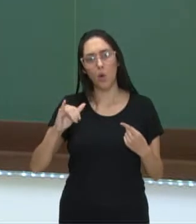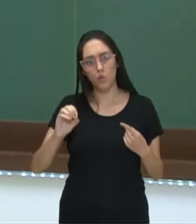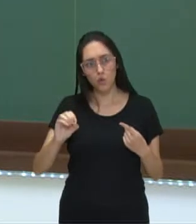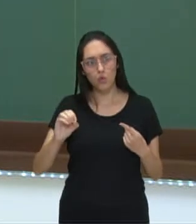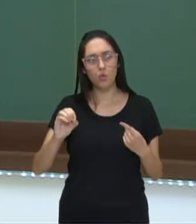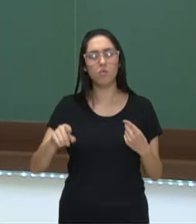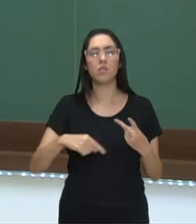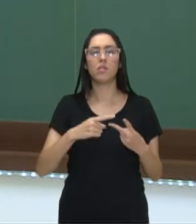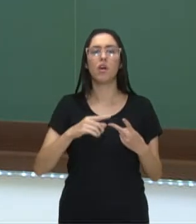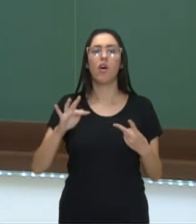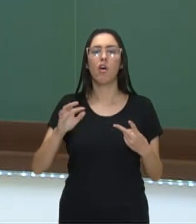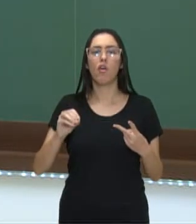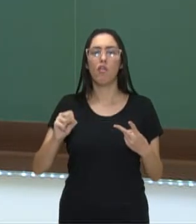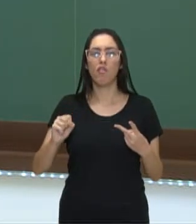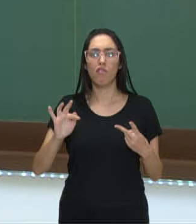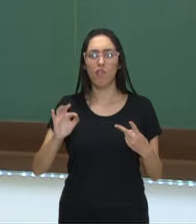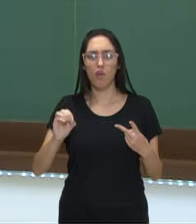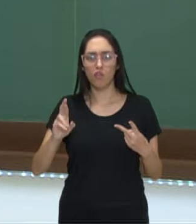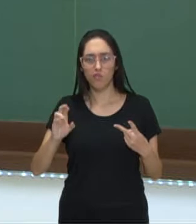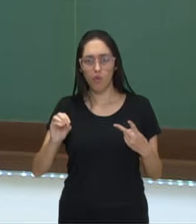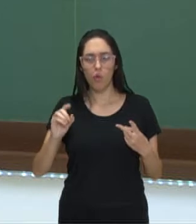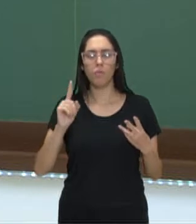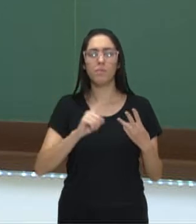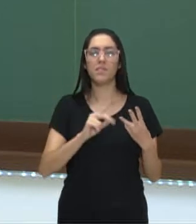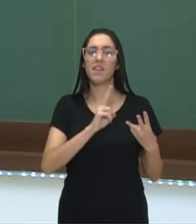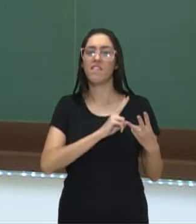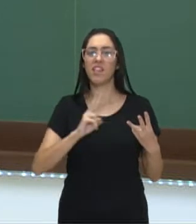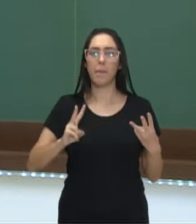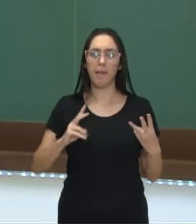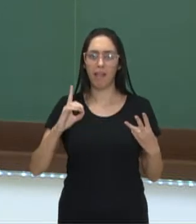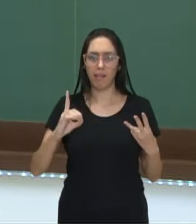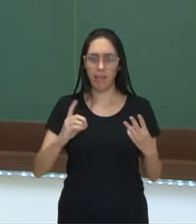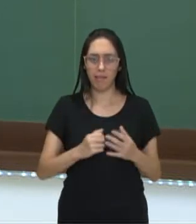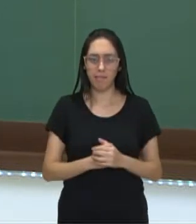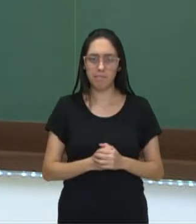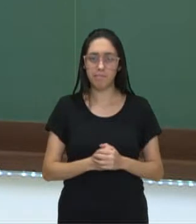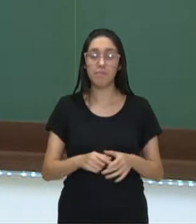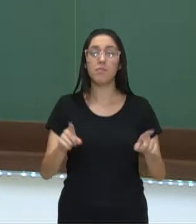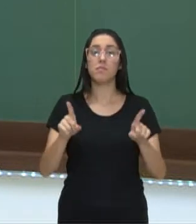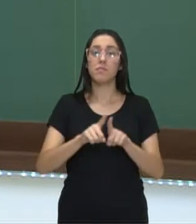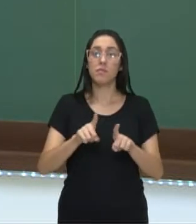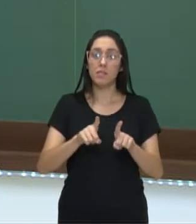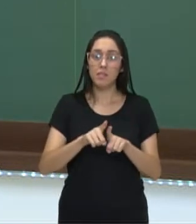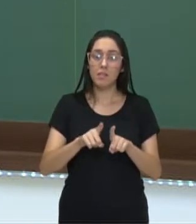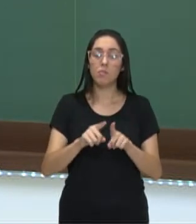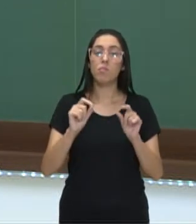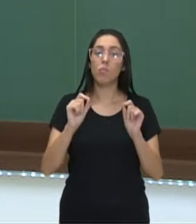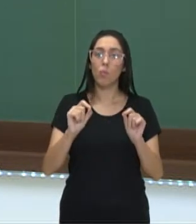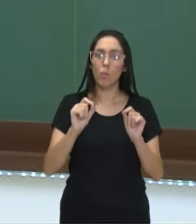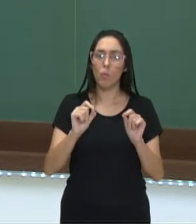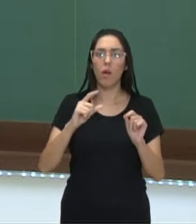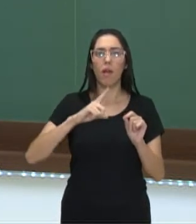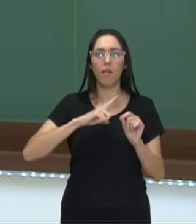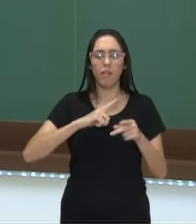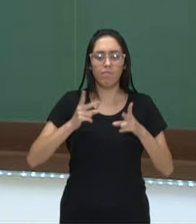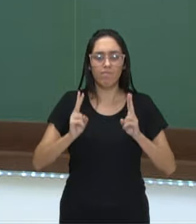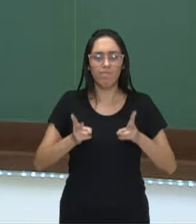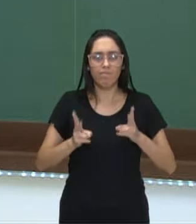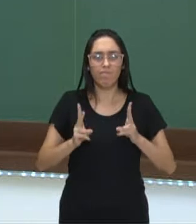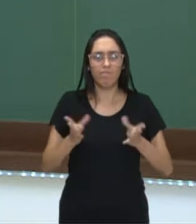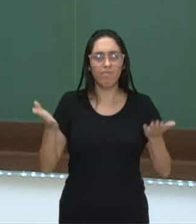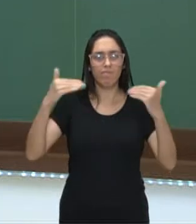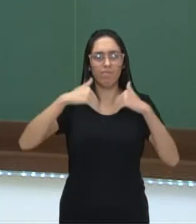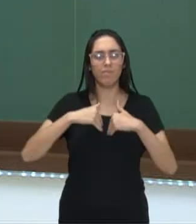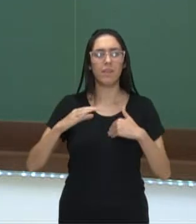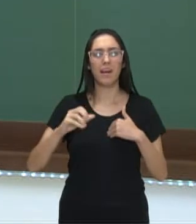exatamente, fósforo, vitamina D. Além de favorecer a retenção de cálcio, segurar, né, o cálcio